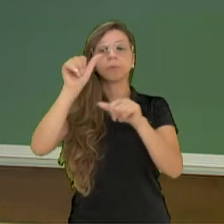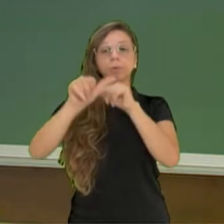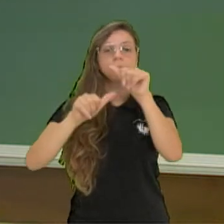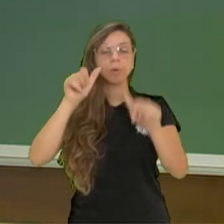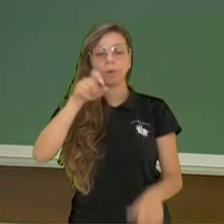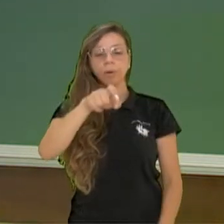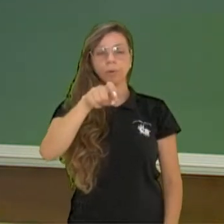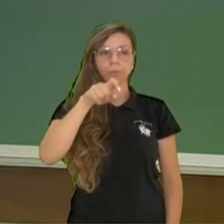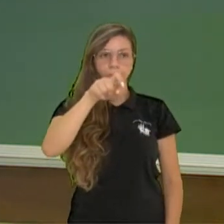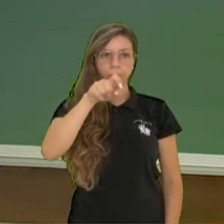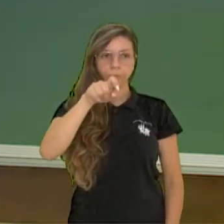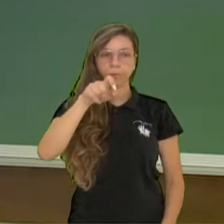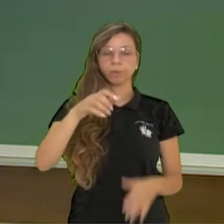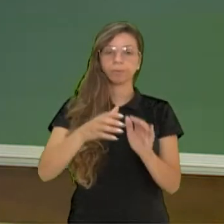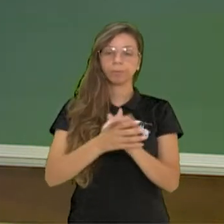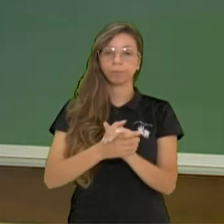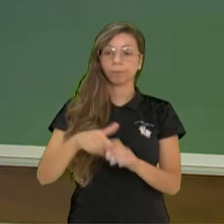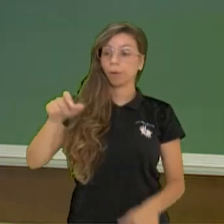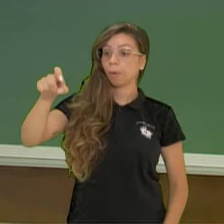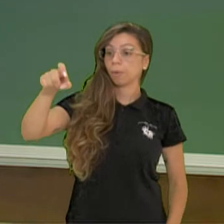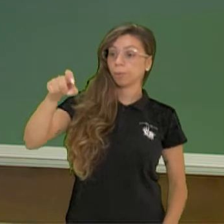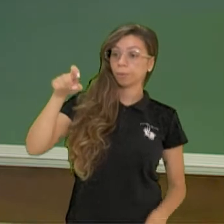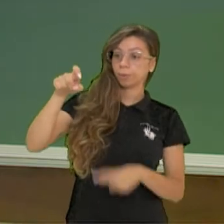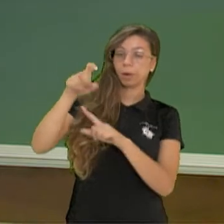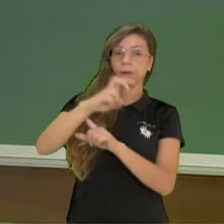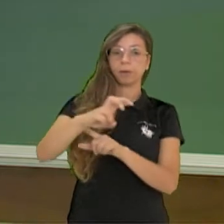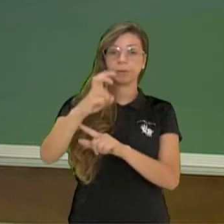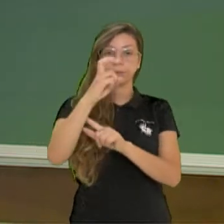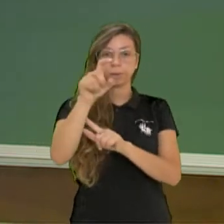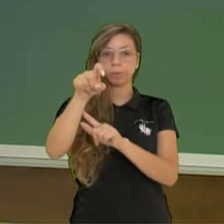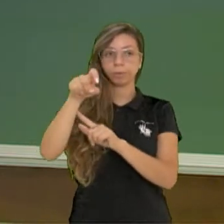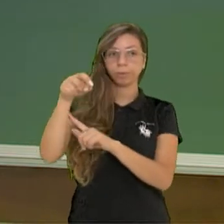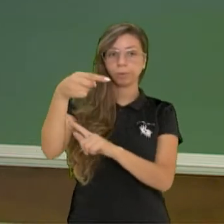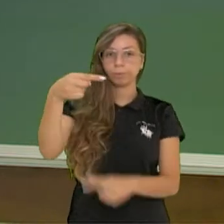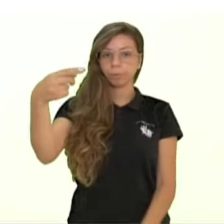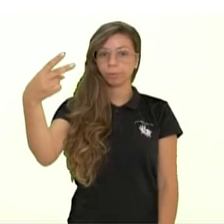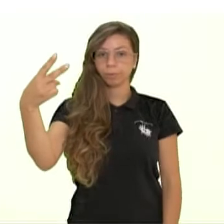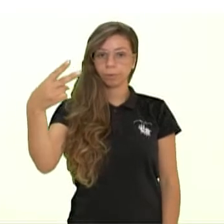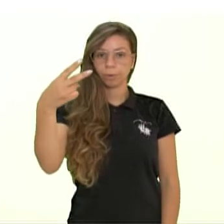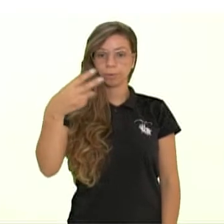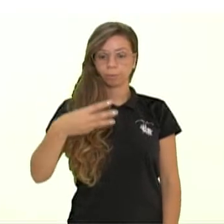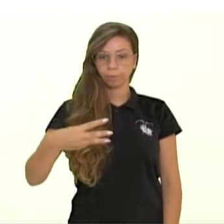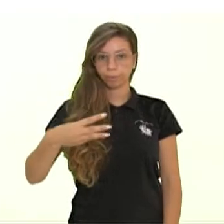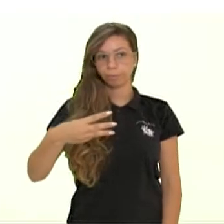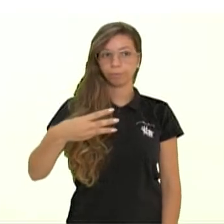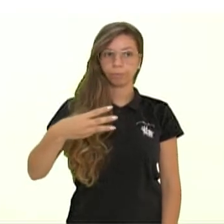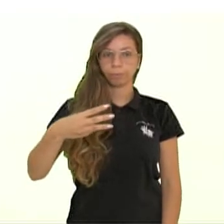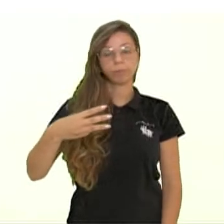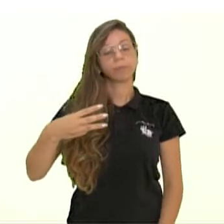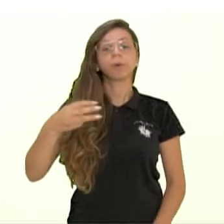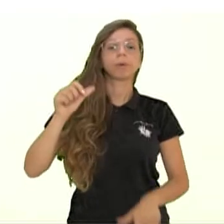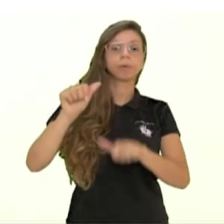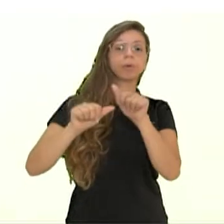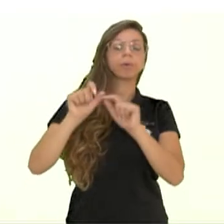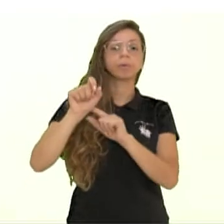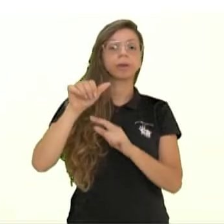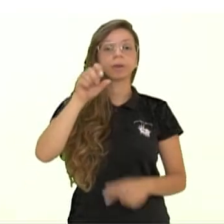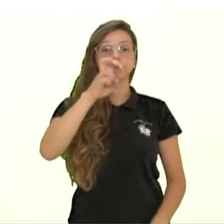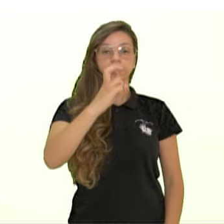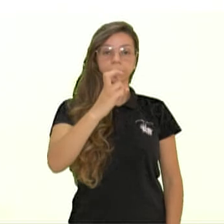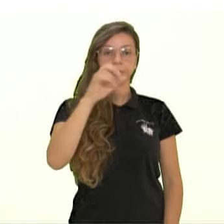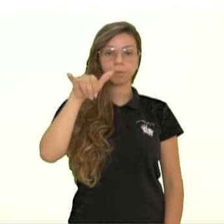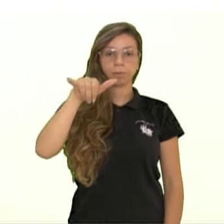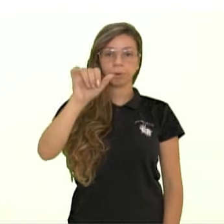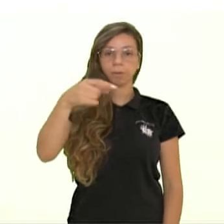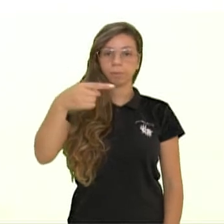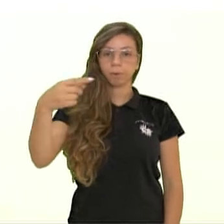nosso x na expressão 5x menos 2 sobre 3 virou 5y menos 2 sobre 3. Então,